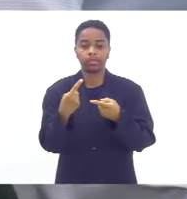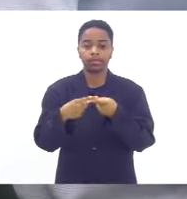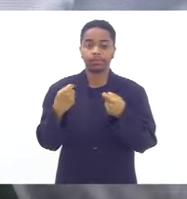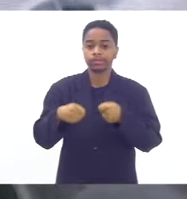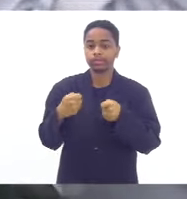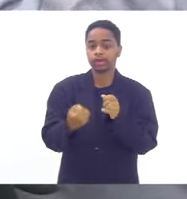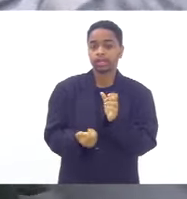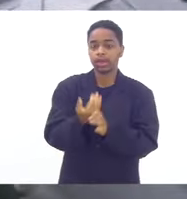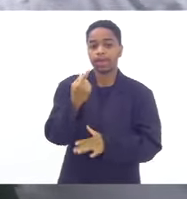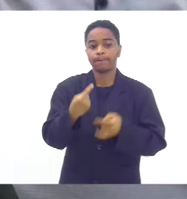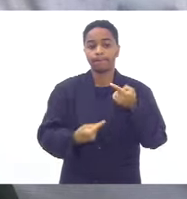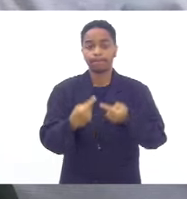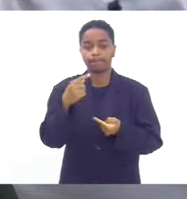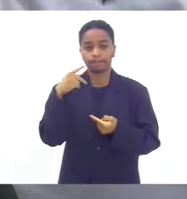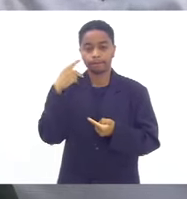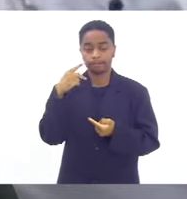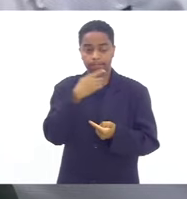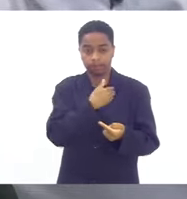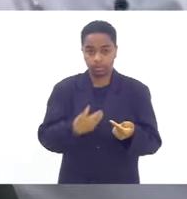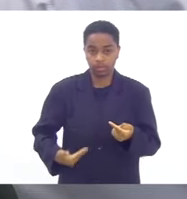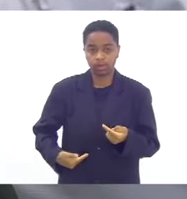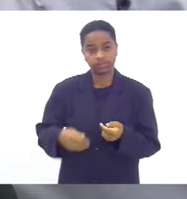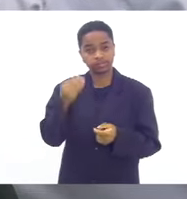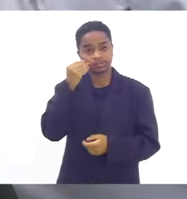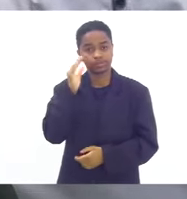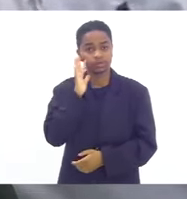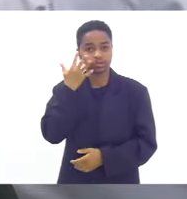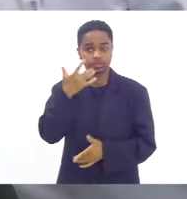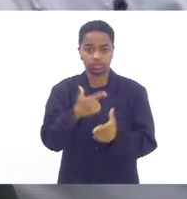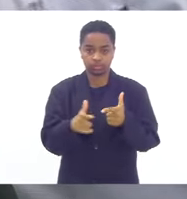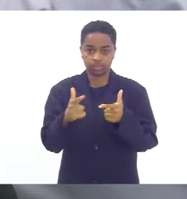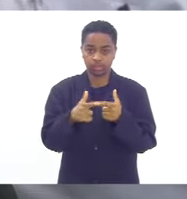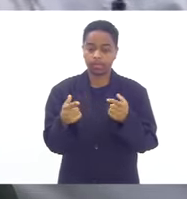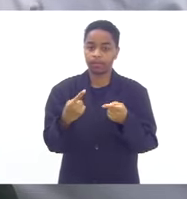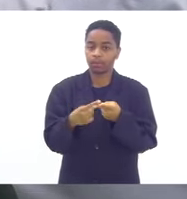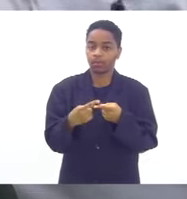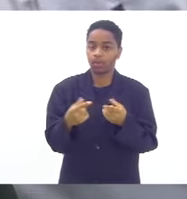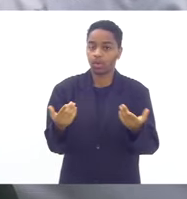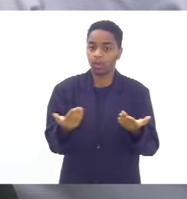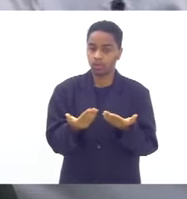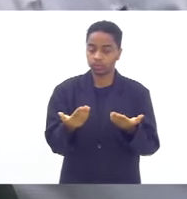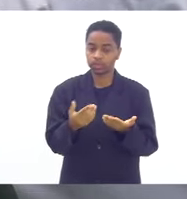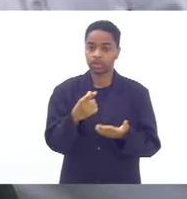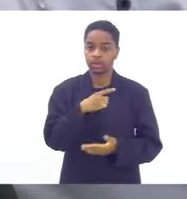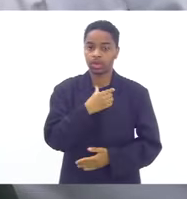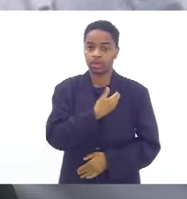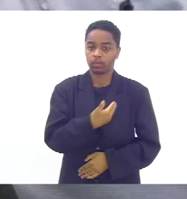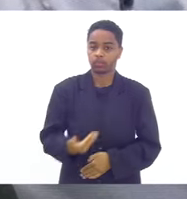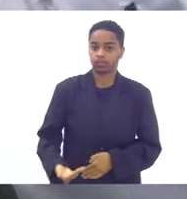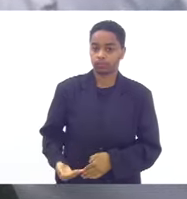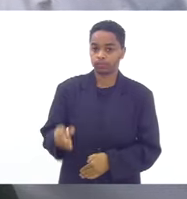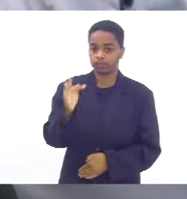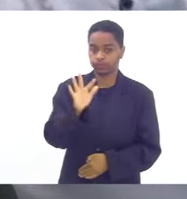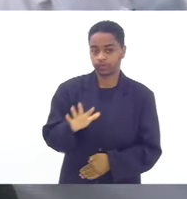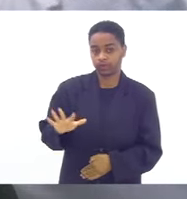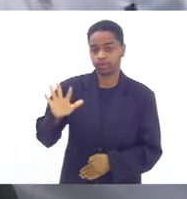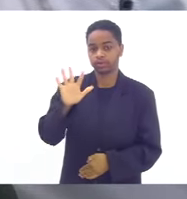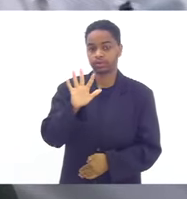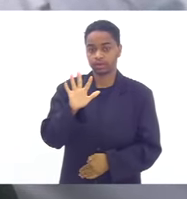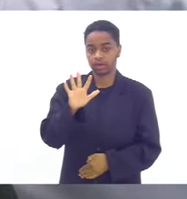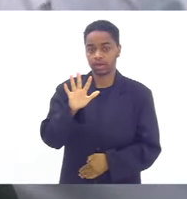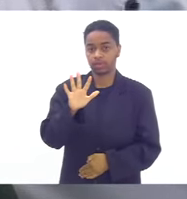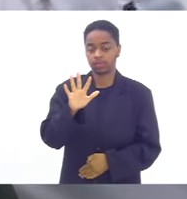públicas que possam endereçar esse problema. Né? Hoje, a gente tem um governo federal que tem um